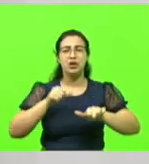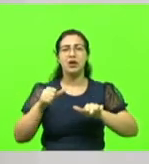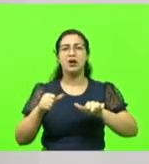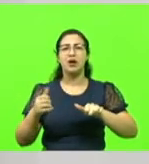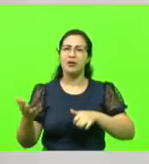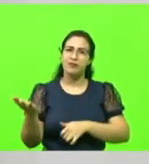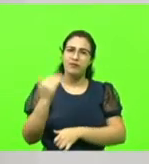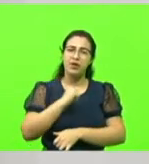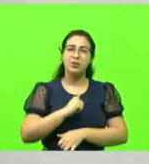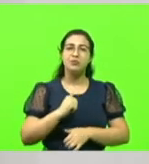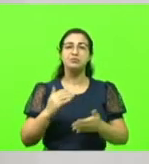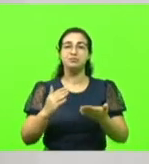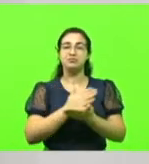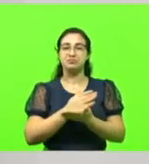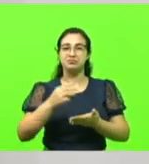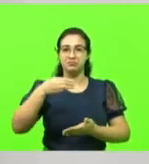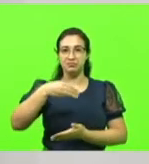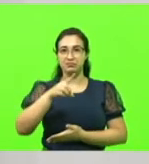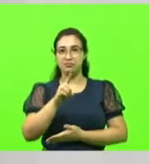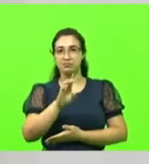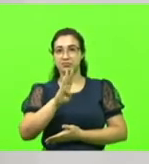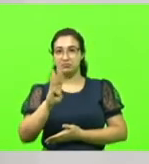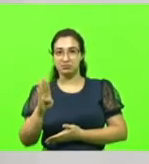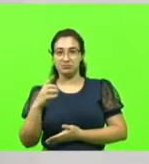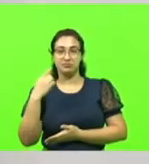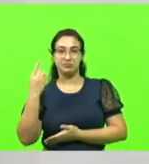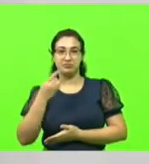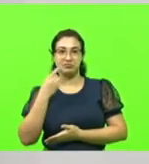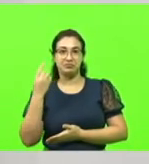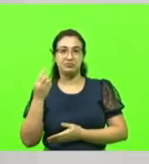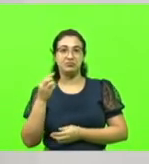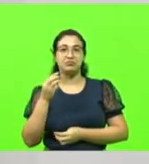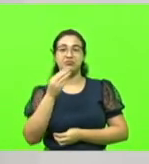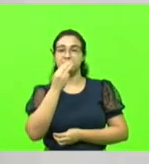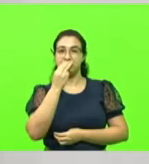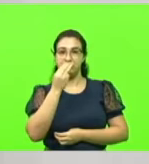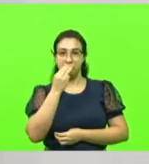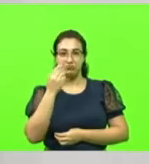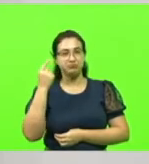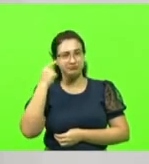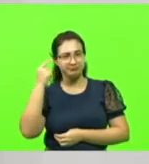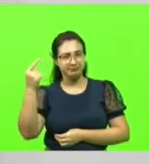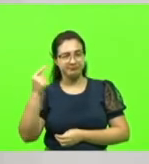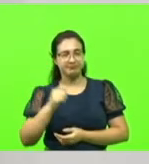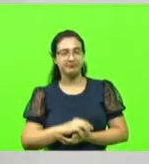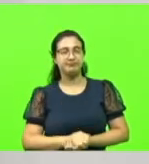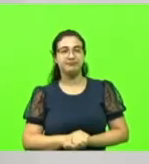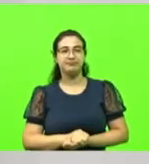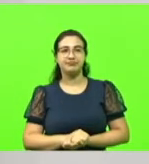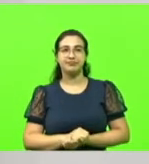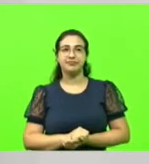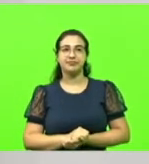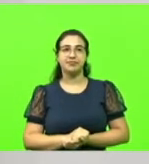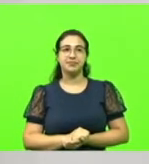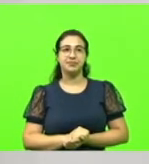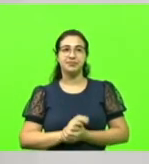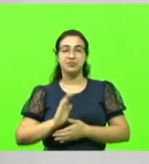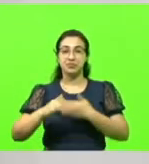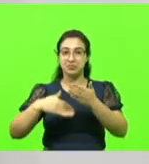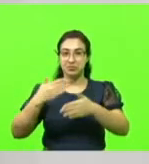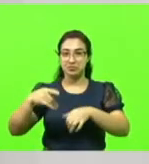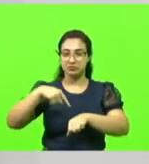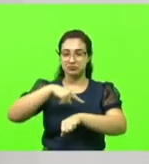Alguns MDBistas mais antigos, como o deputado Titon, né, deve lembrar dessa música. E depois tinha o relógio que